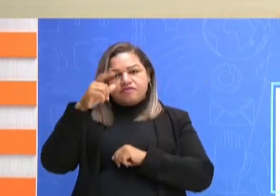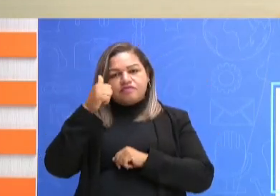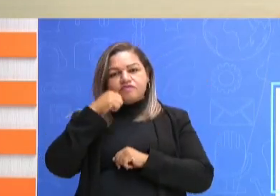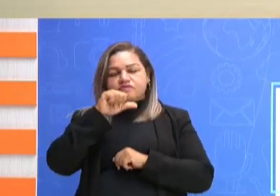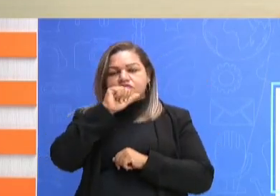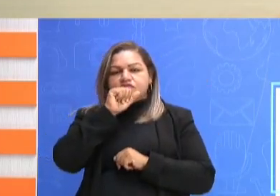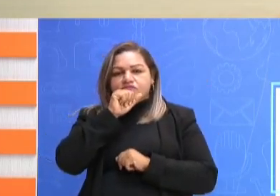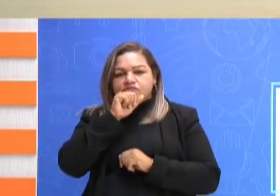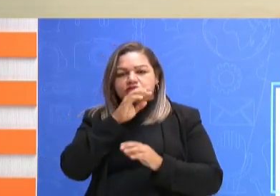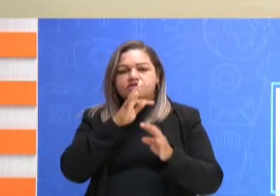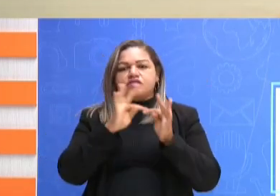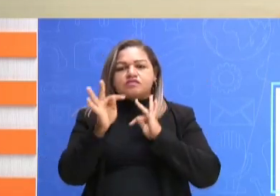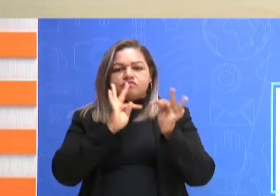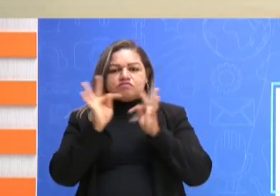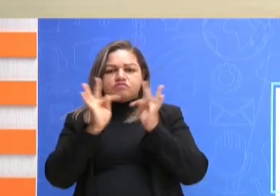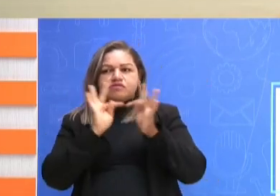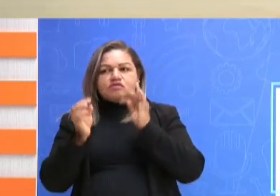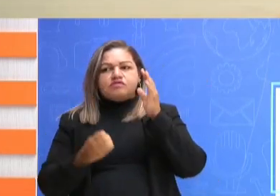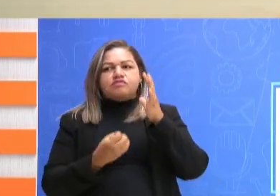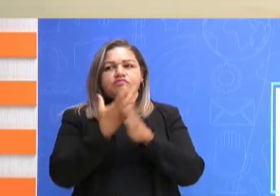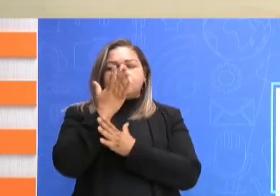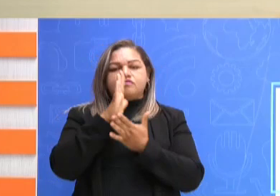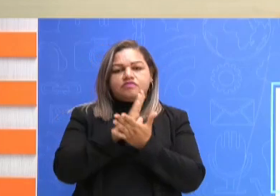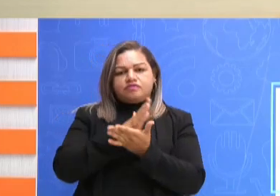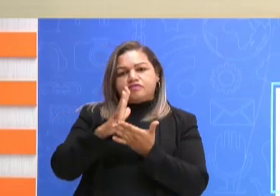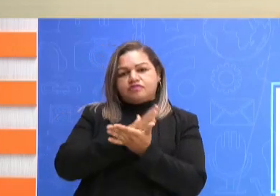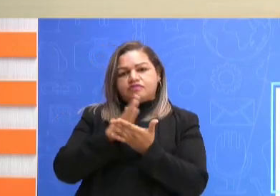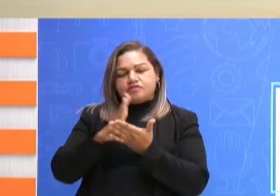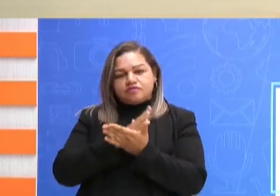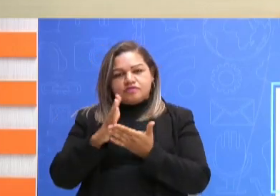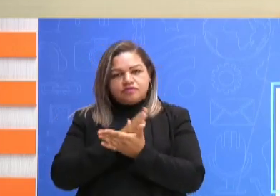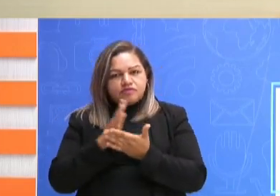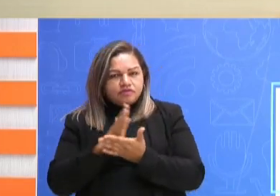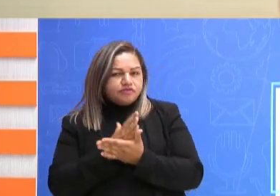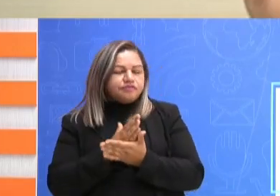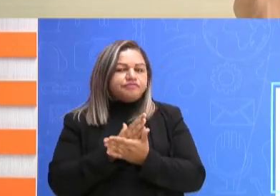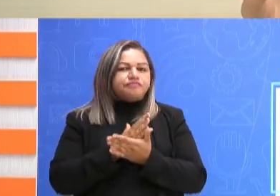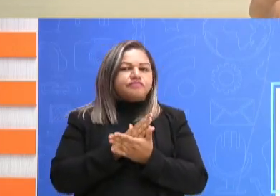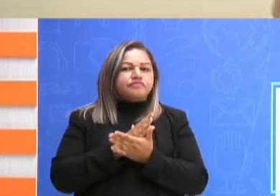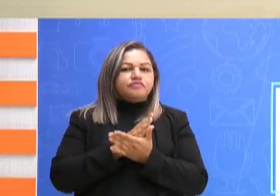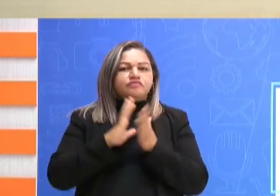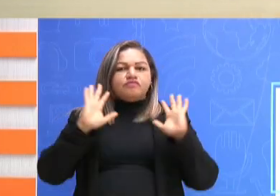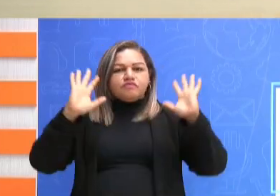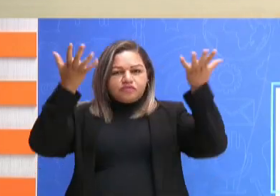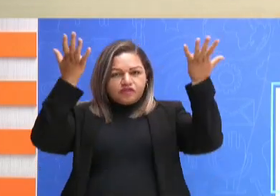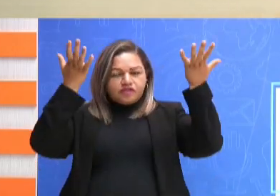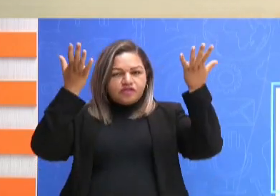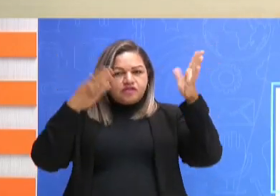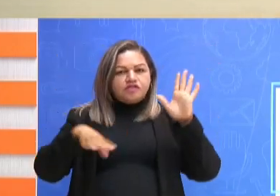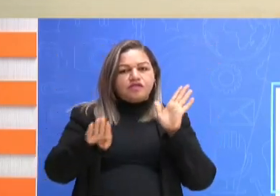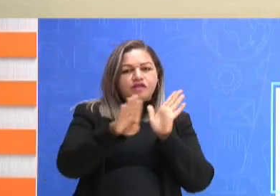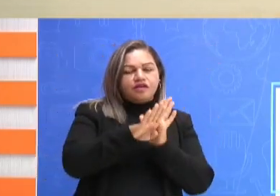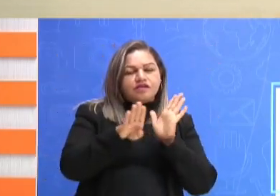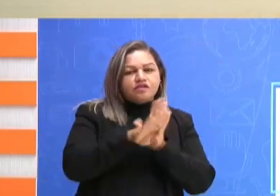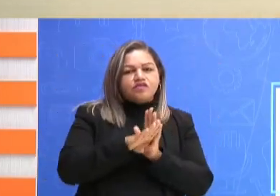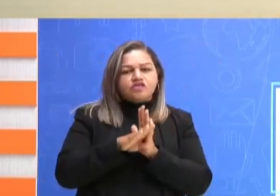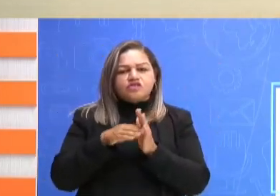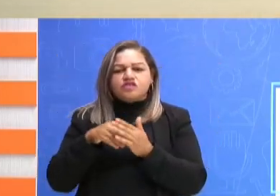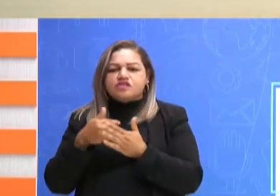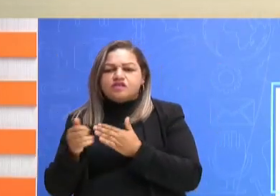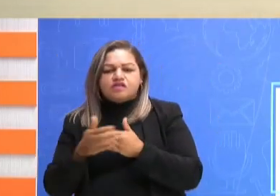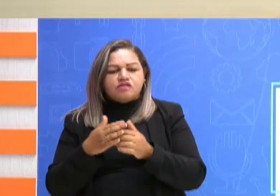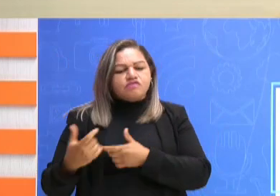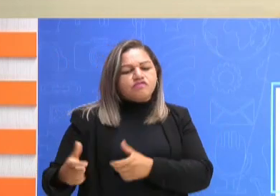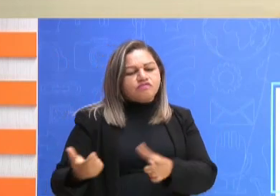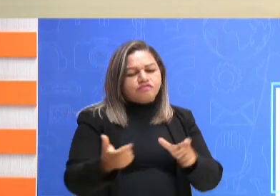com a tecnologia, nós criamos uma forma de fazer com que essa festa das mães chegue a